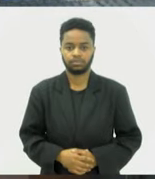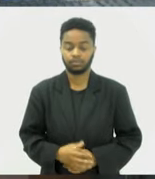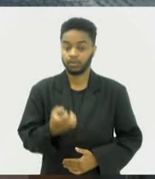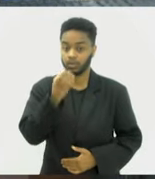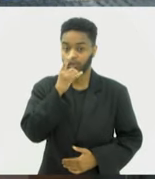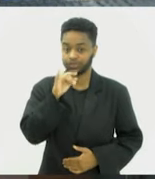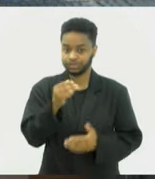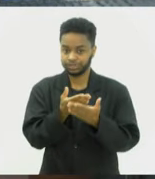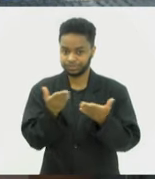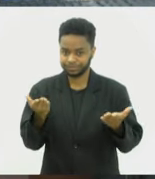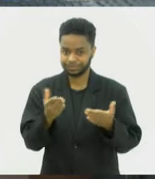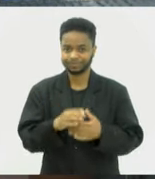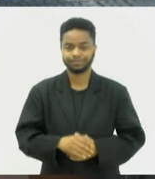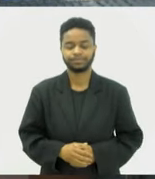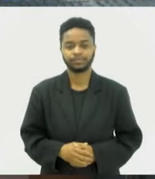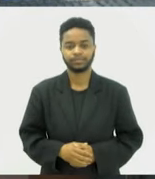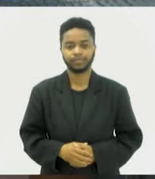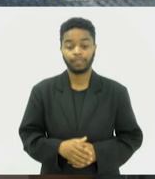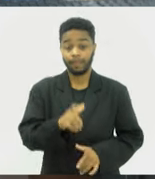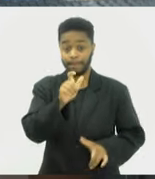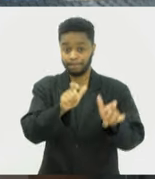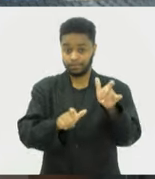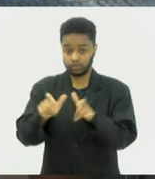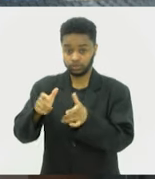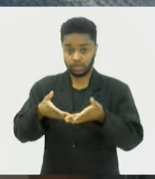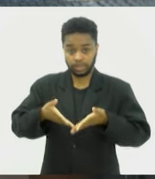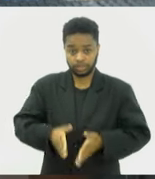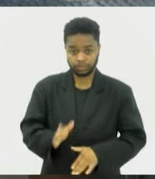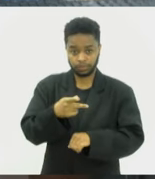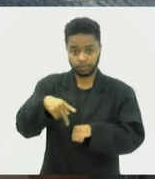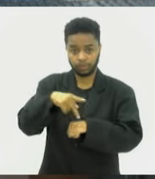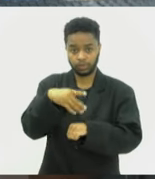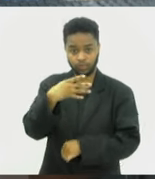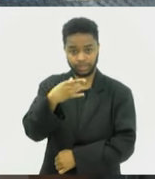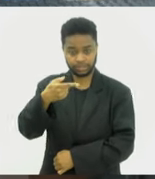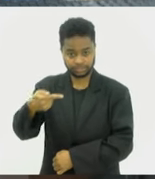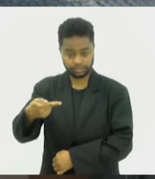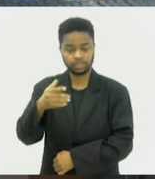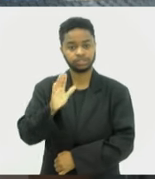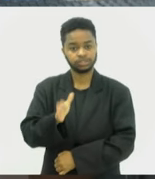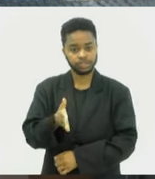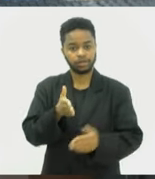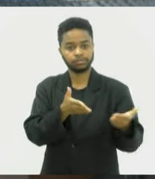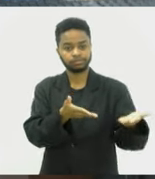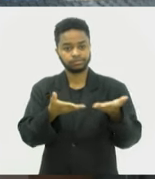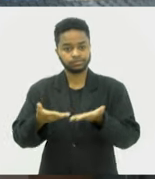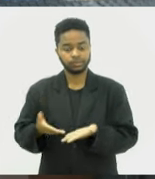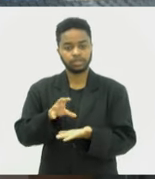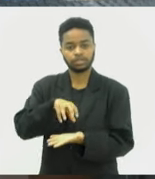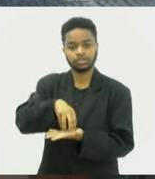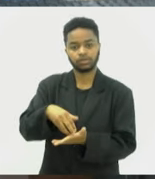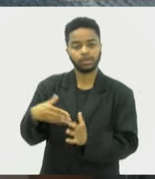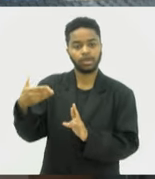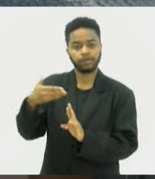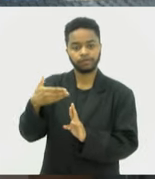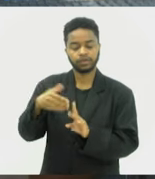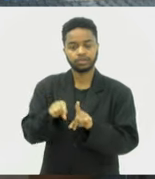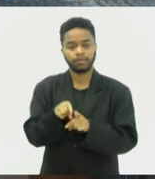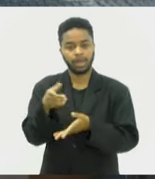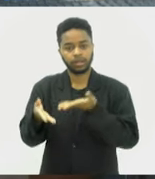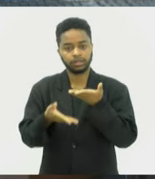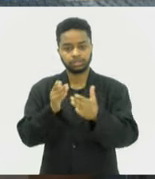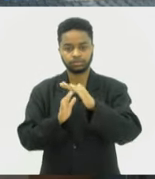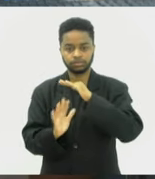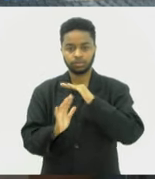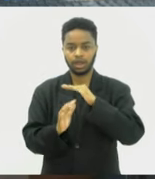Bom dia. Pessoas de 47 nacionalidades já foram recebidas no Centro de Referência e Atendimento para